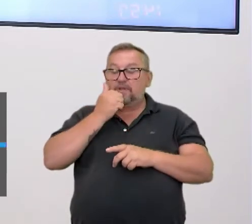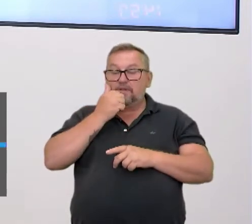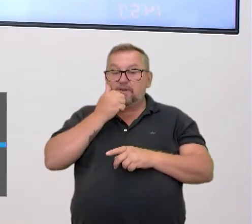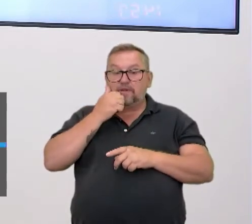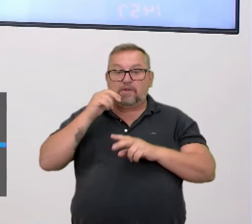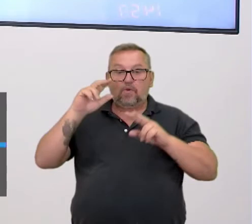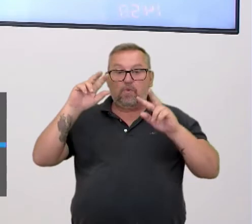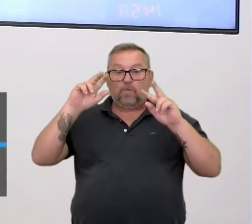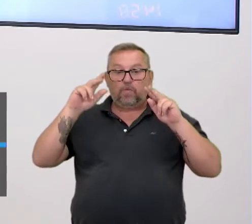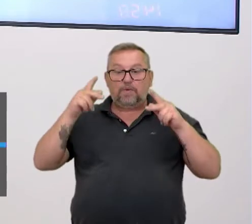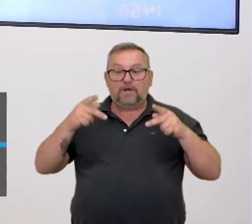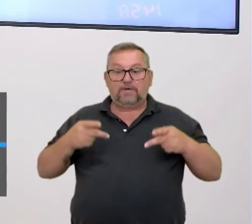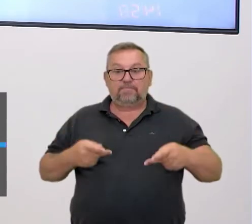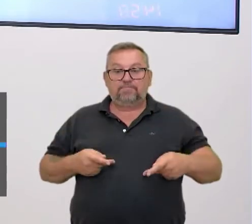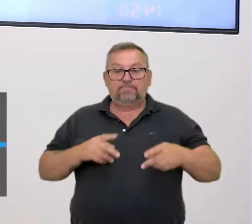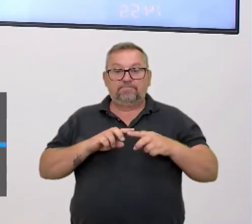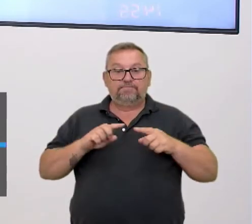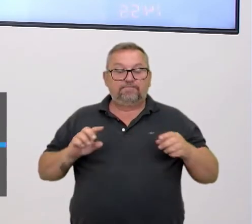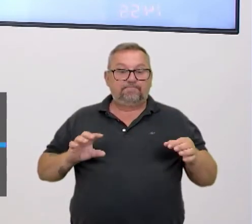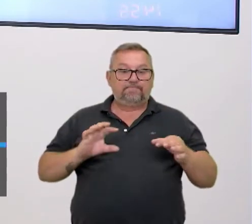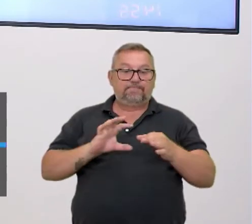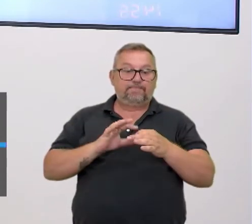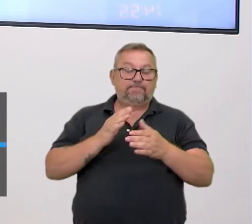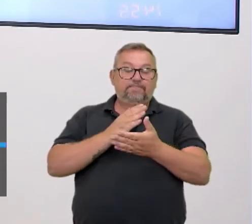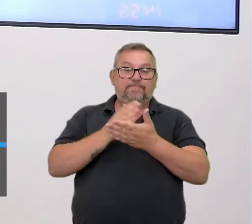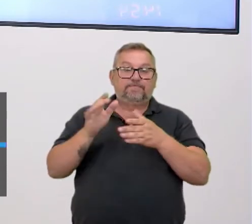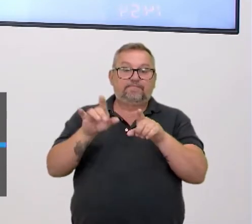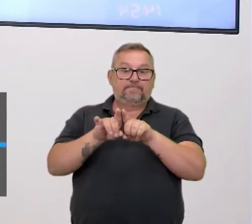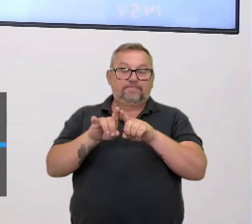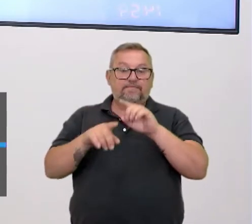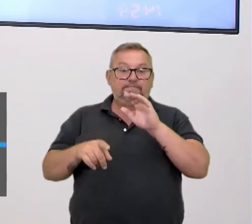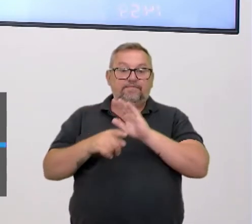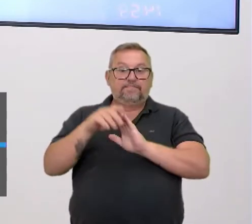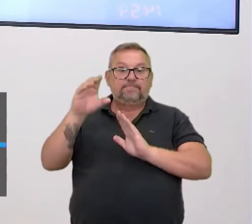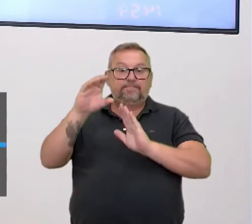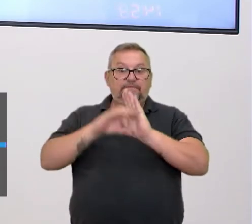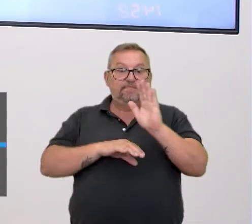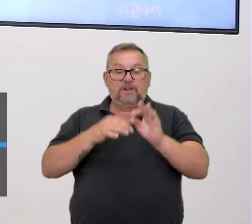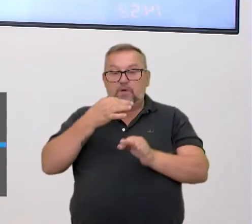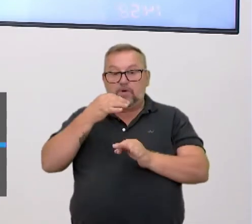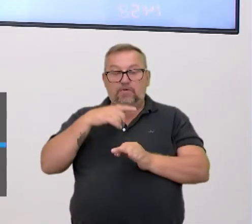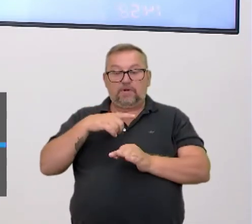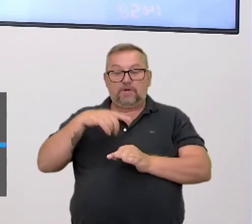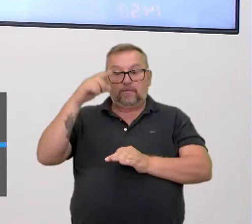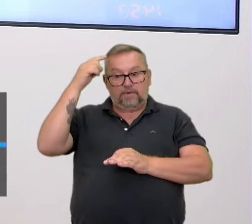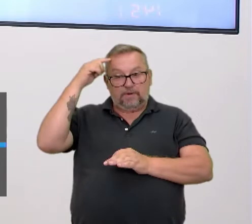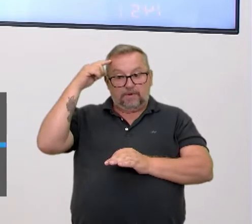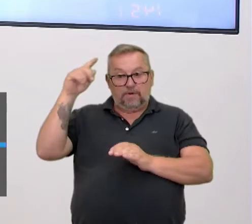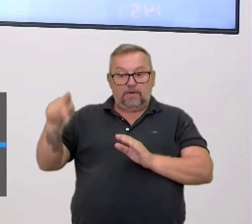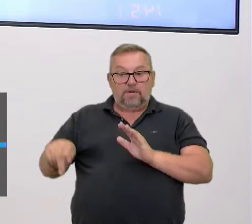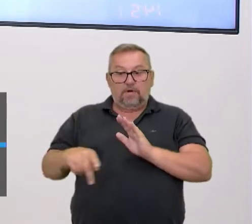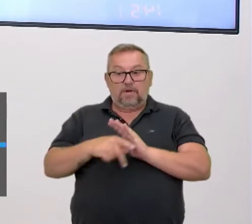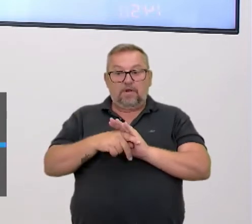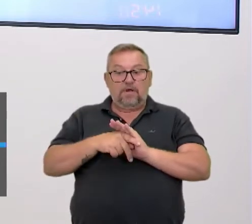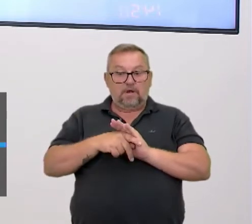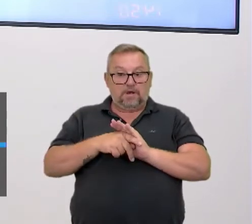inclusive se integram nesse componente curricular. E eu acho que quem pensou na proposta desse componente curricular foi muito